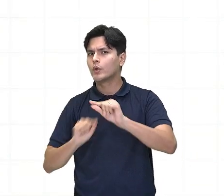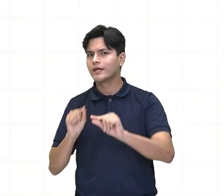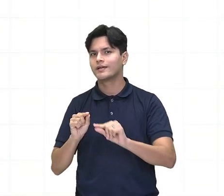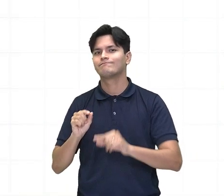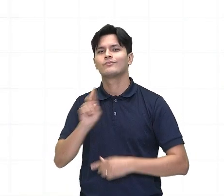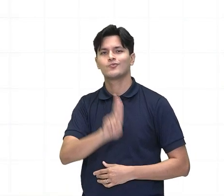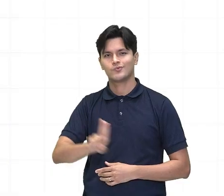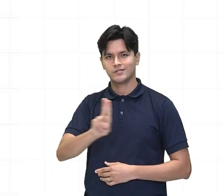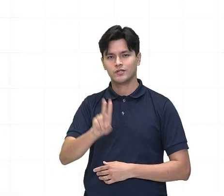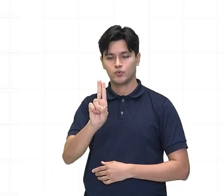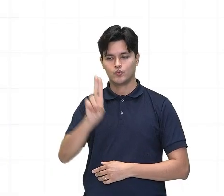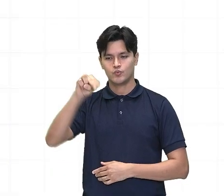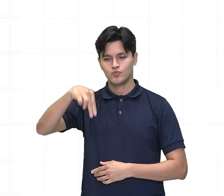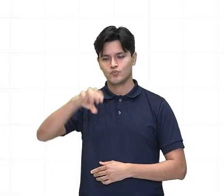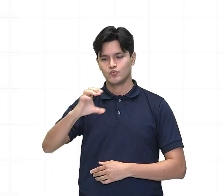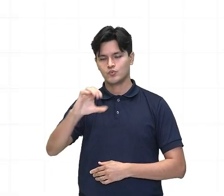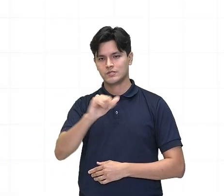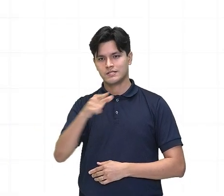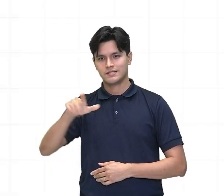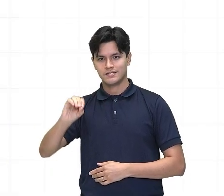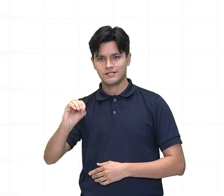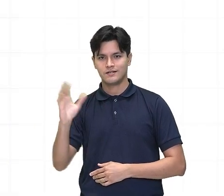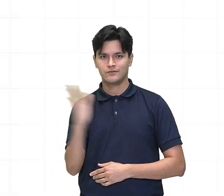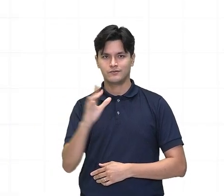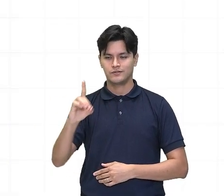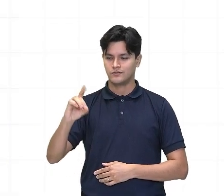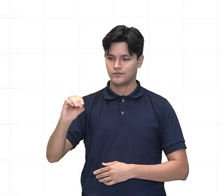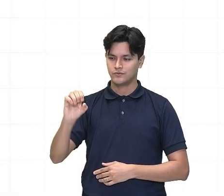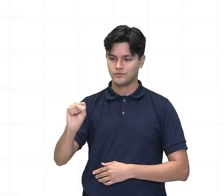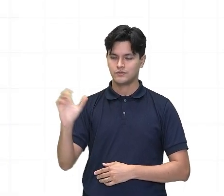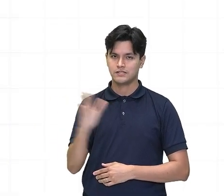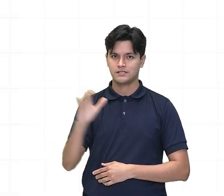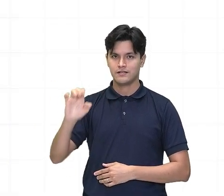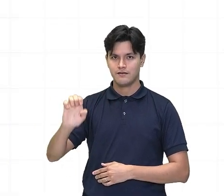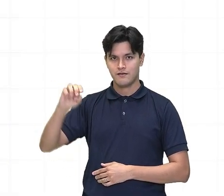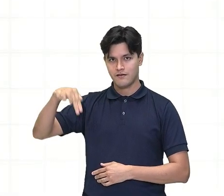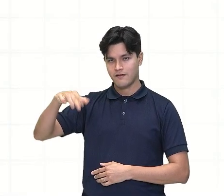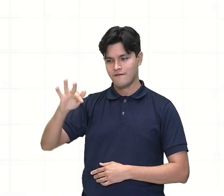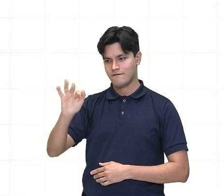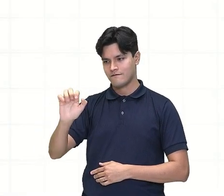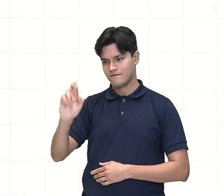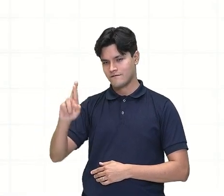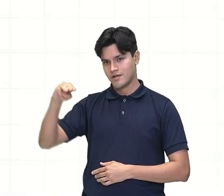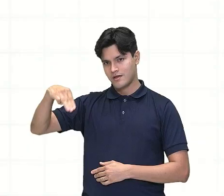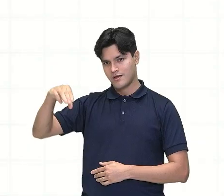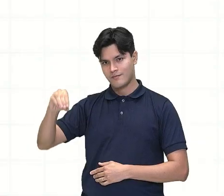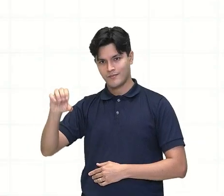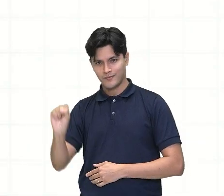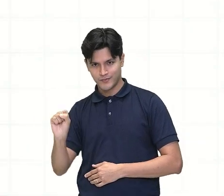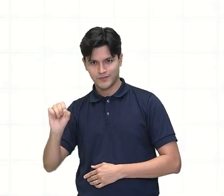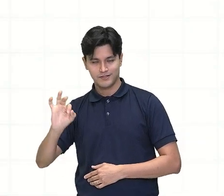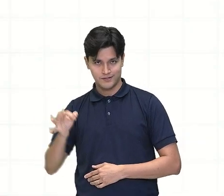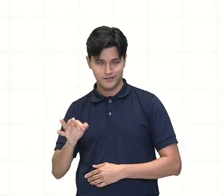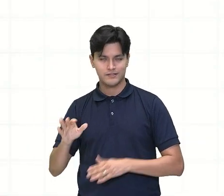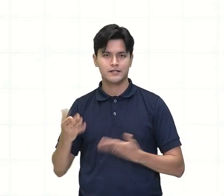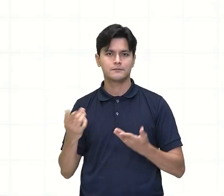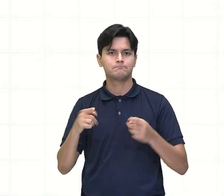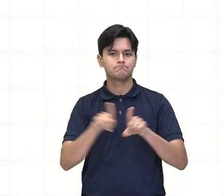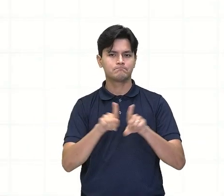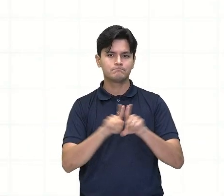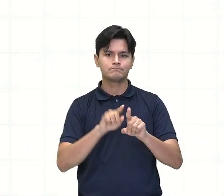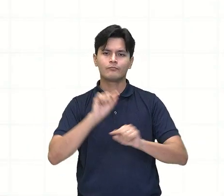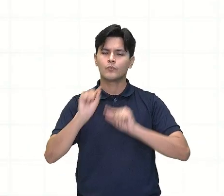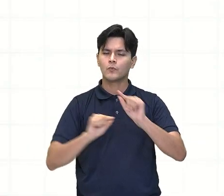a fé oferece consolo e suporte emocional, servindo como uma forma de terapia. A oração de intercessão